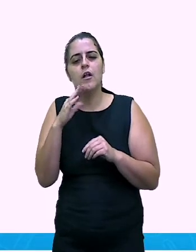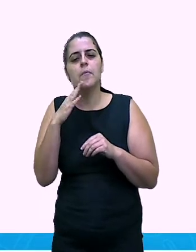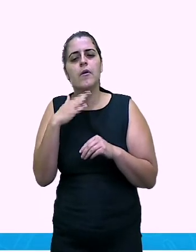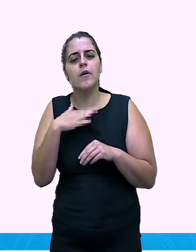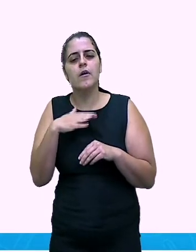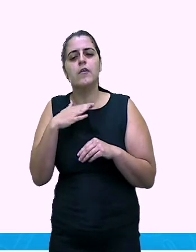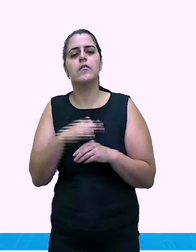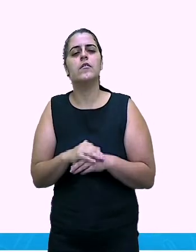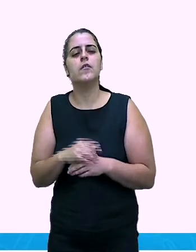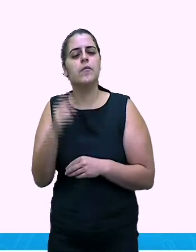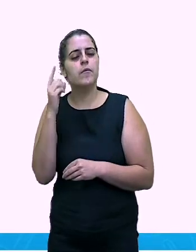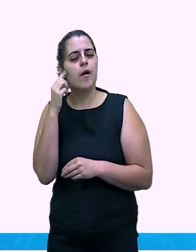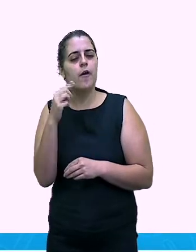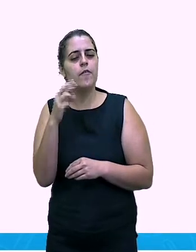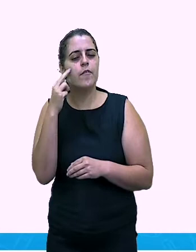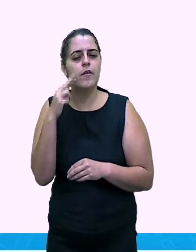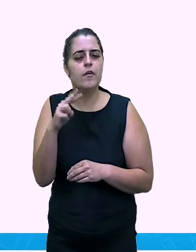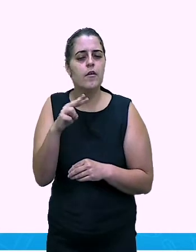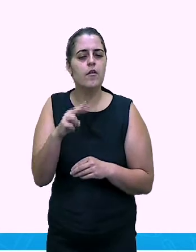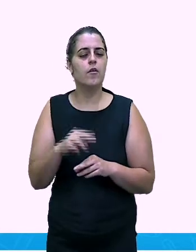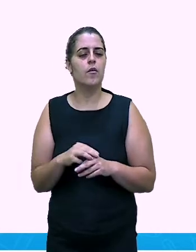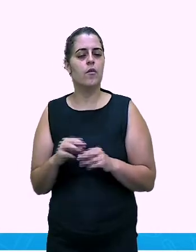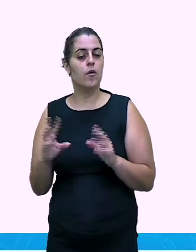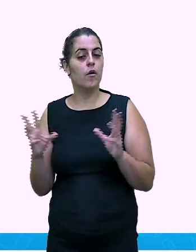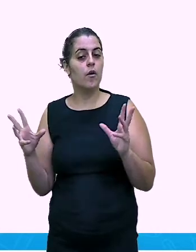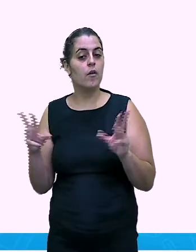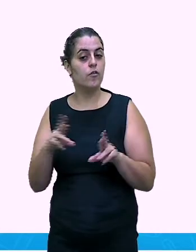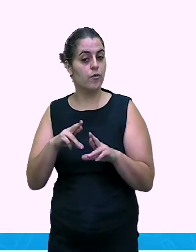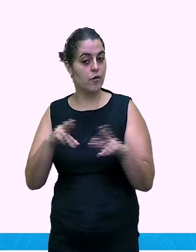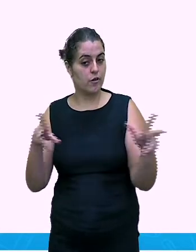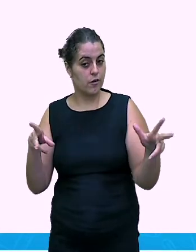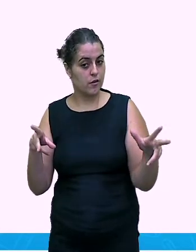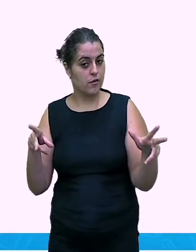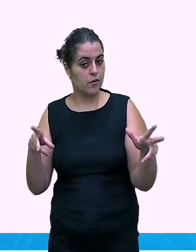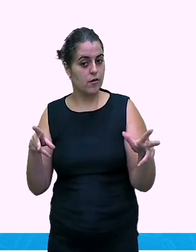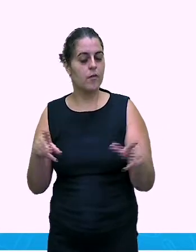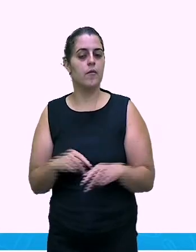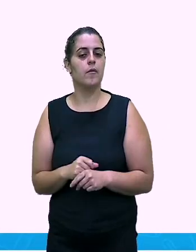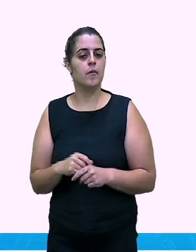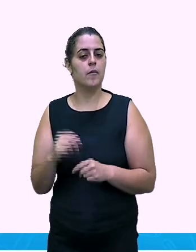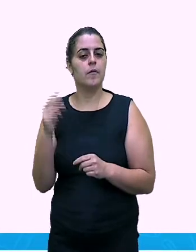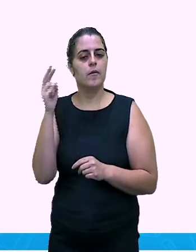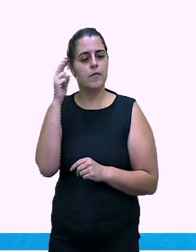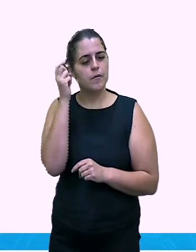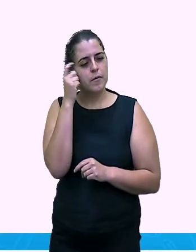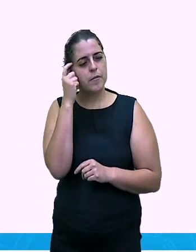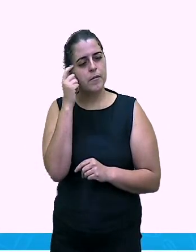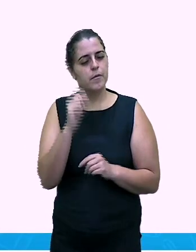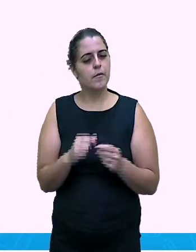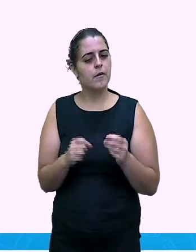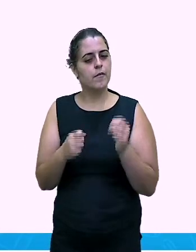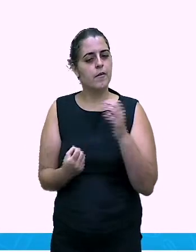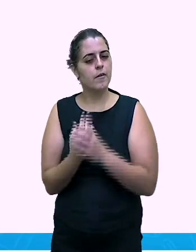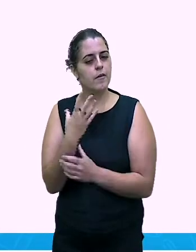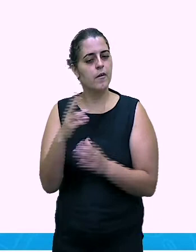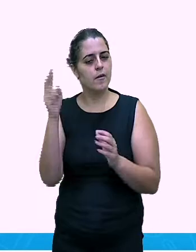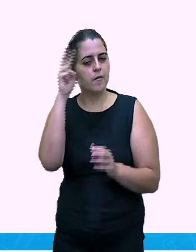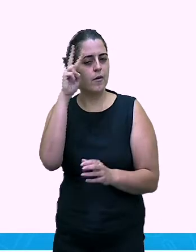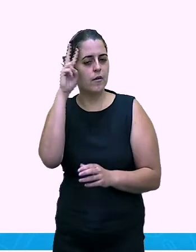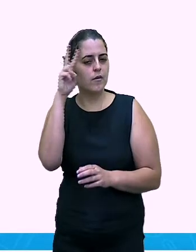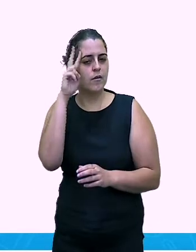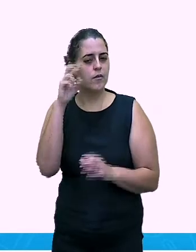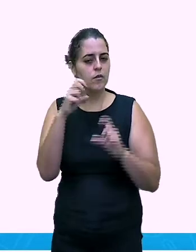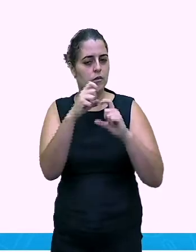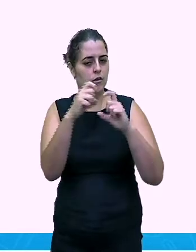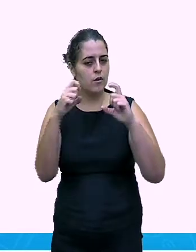baixinho. Está percebendo a complexidade para se formar uma história em quadrinho? Aqui nós